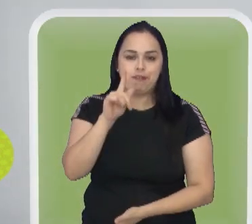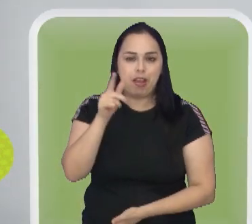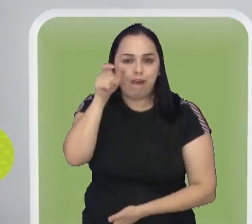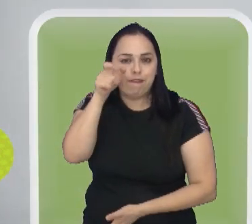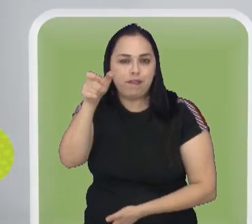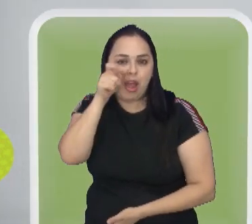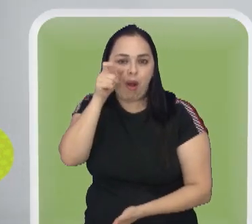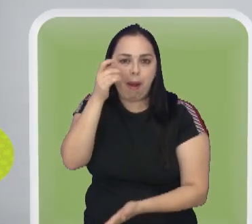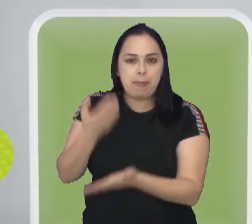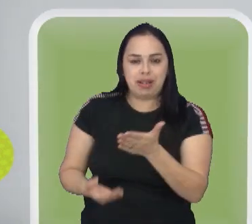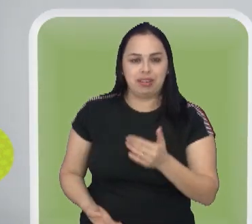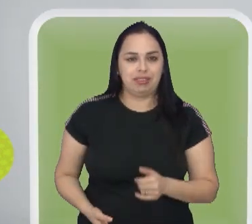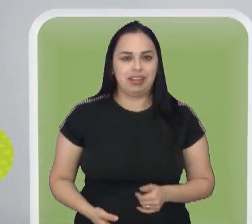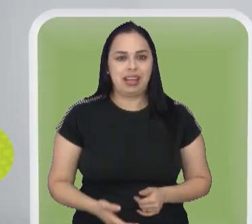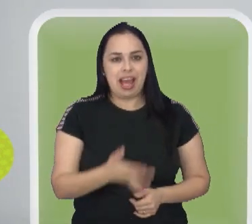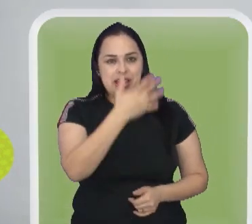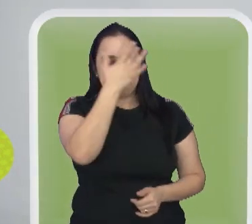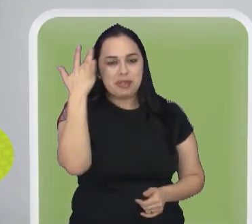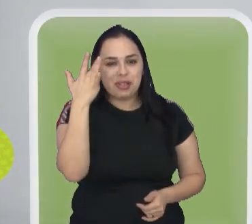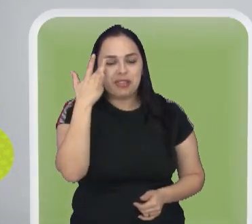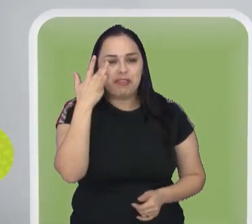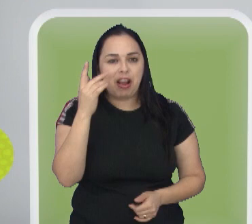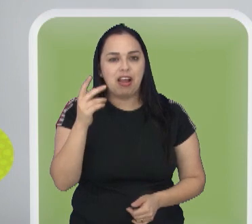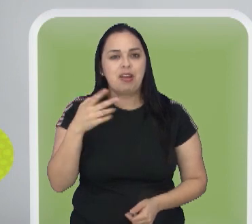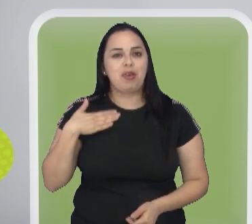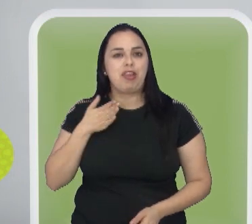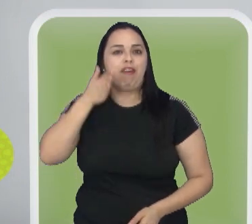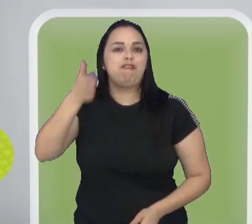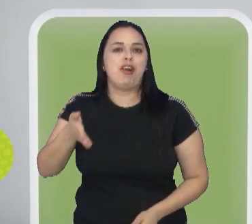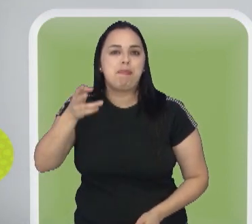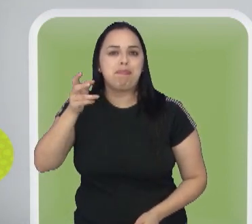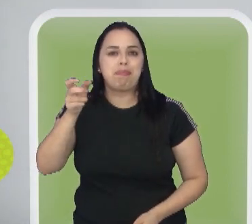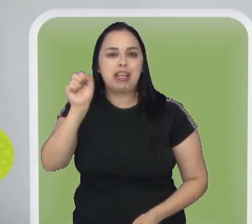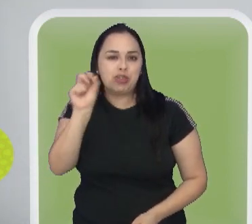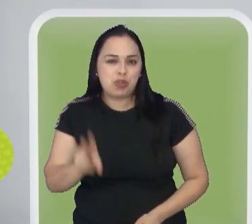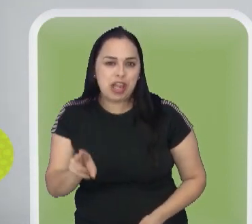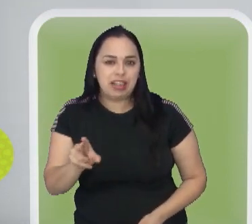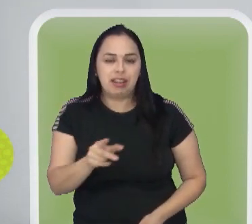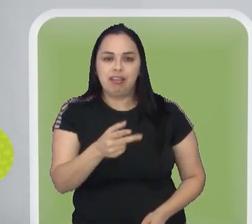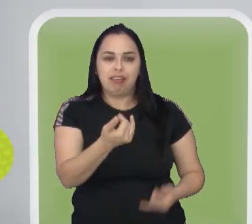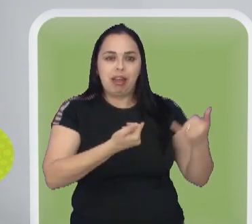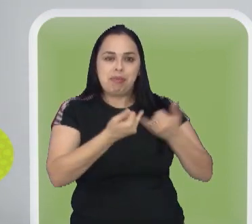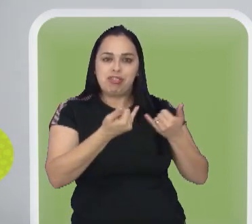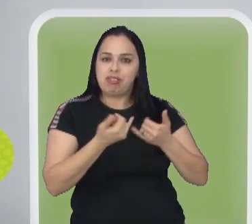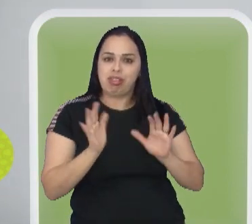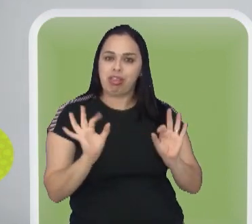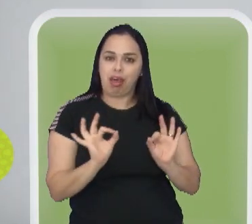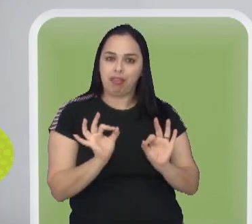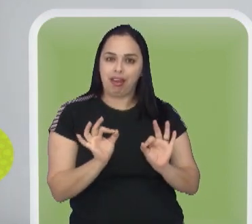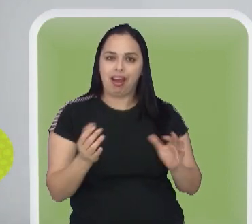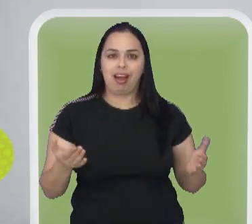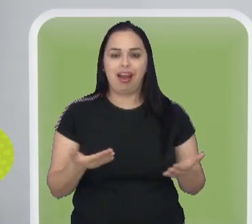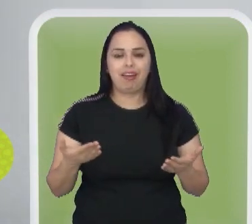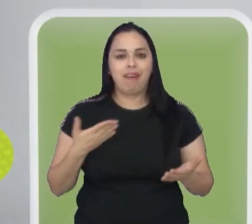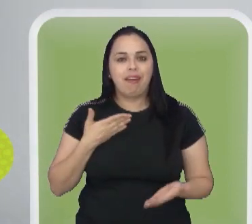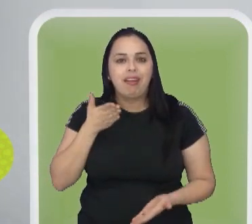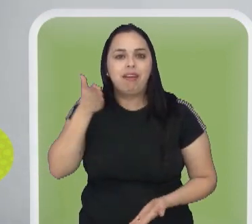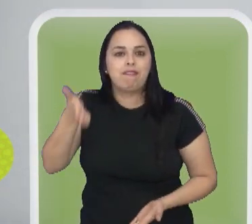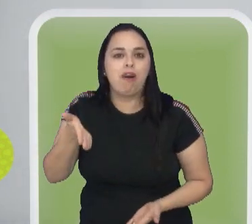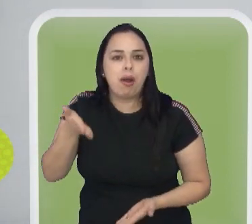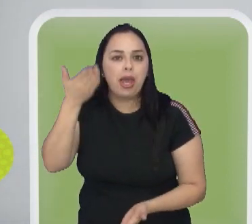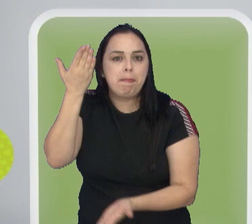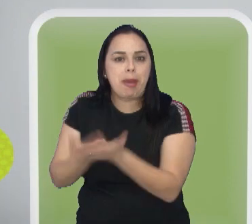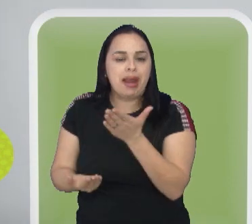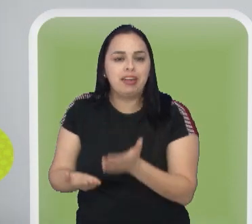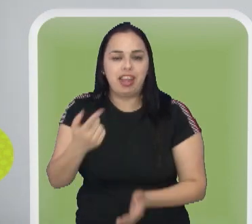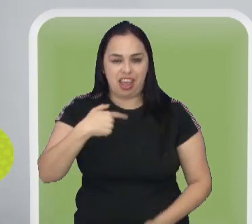quando eu fui para Suzano, ninguém falou assim, pô, você é pé quente, hein, não sei o quê. Quando eu fui para Suzano lá, obrigação, ganhou de 1-0. Obrigação, obrigação. Mas aí eu vou, perde, eu sou pé frio. Mas